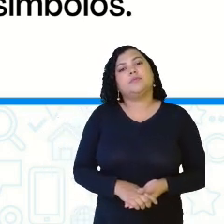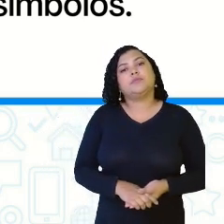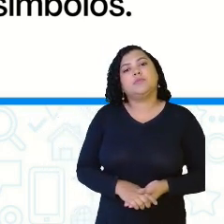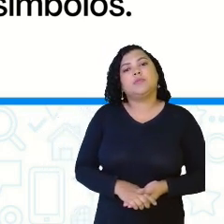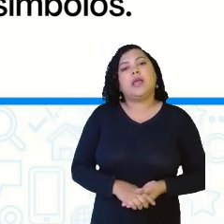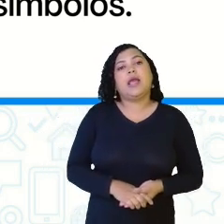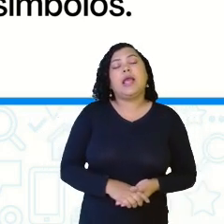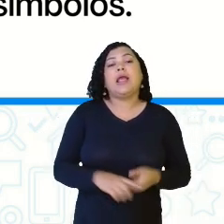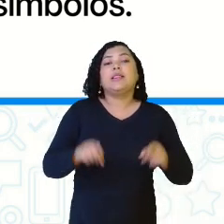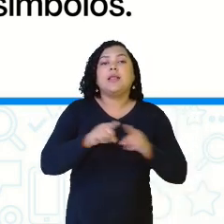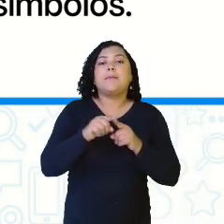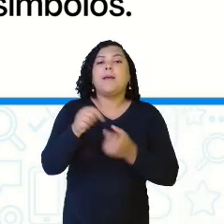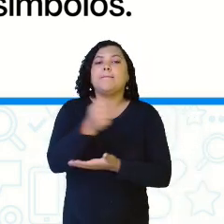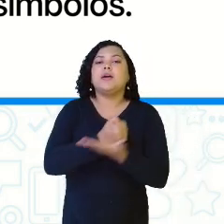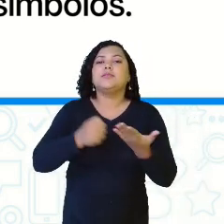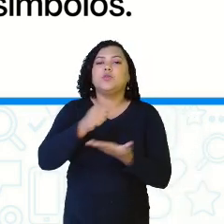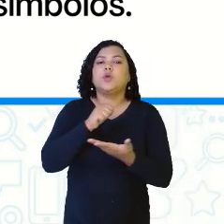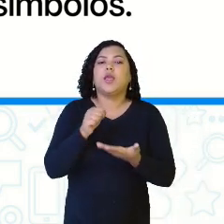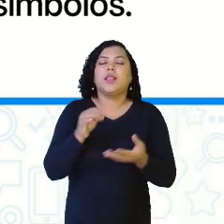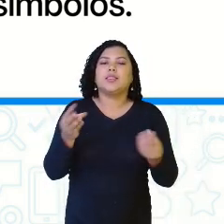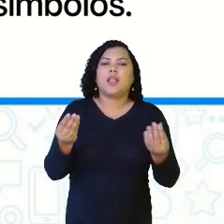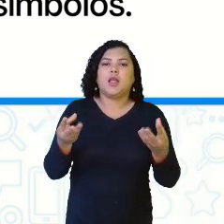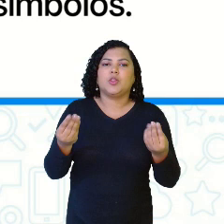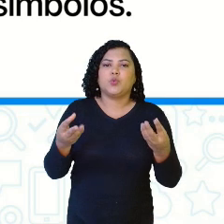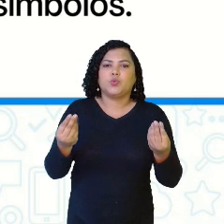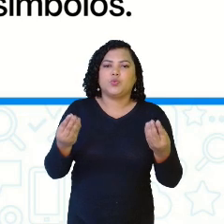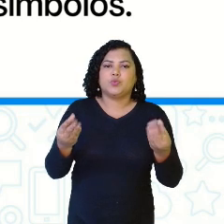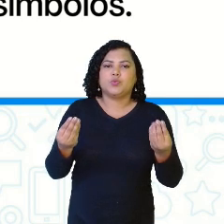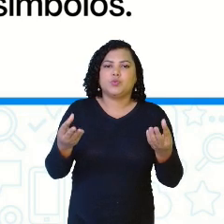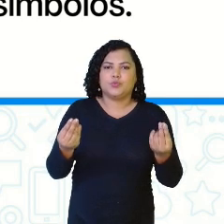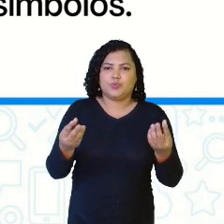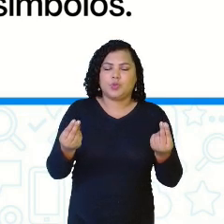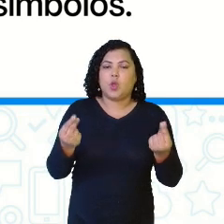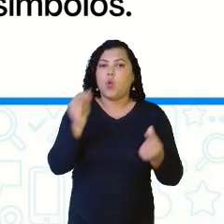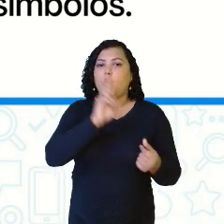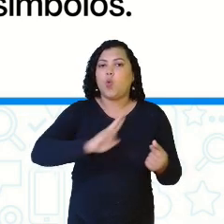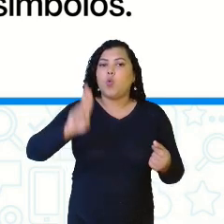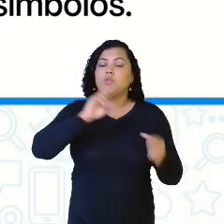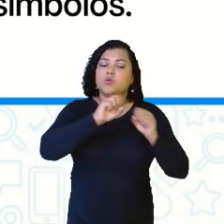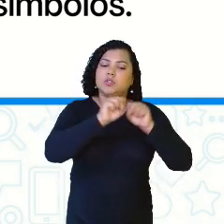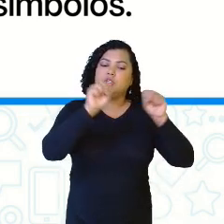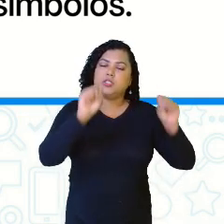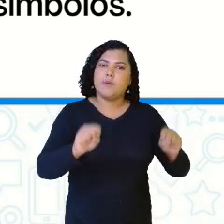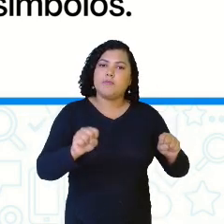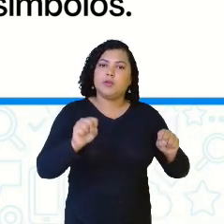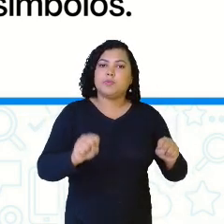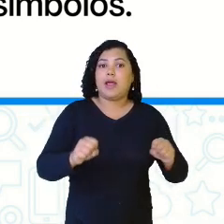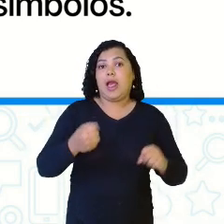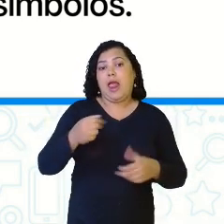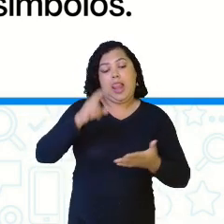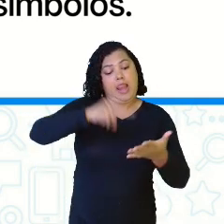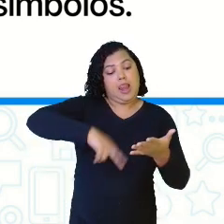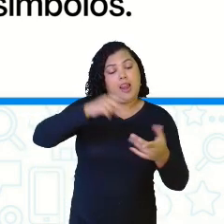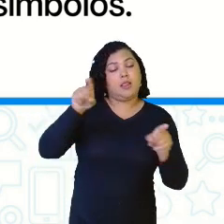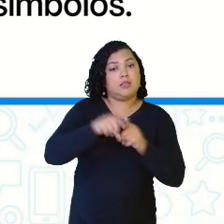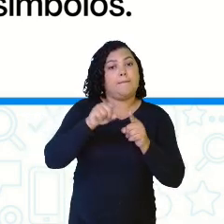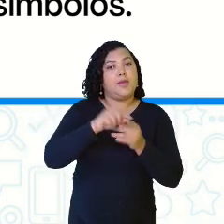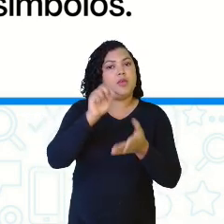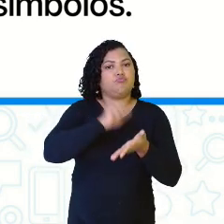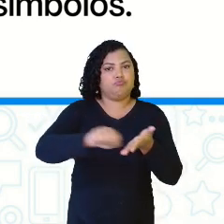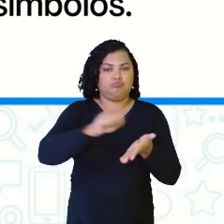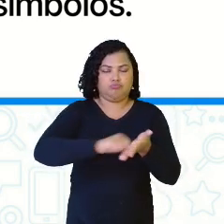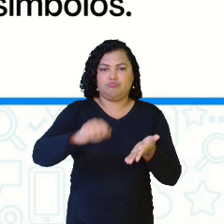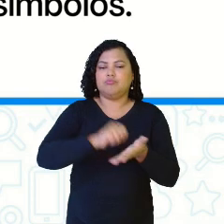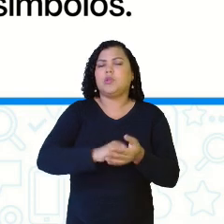E ele é baseado no tato. E eles utilizam esse sistema para ler, para escrever. O Braille,